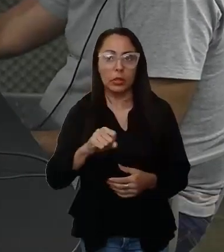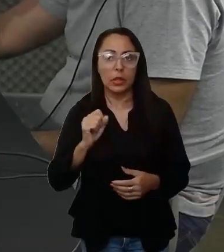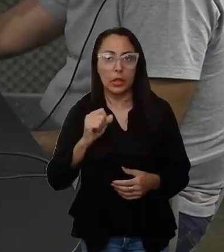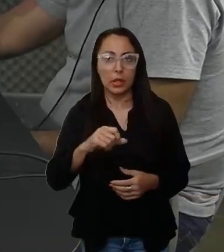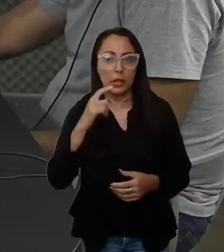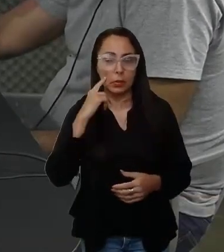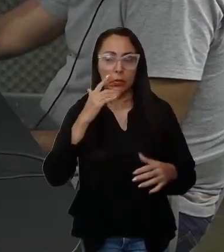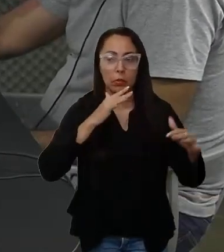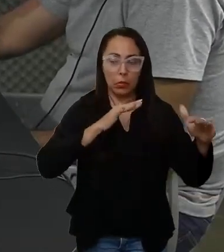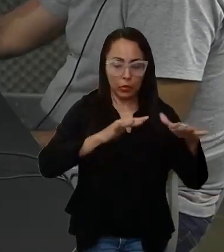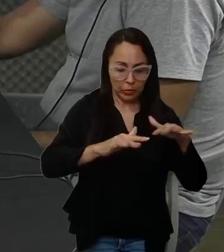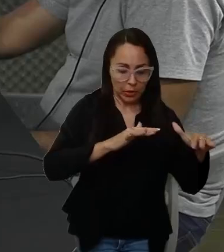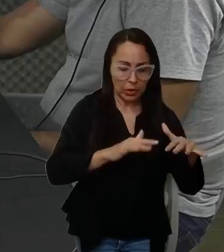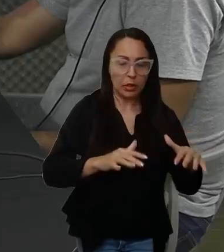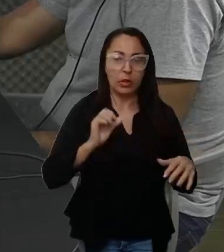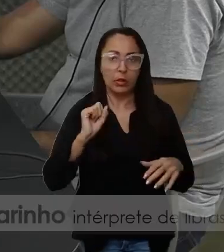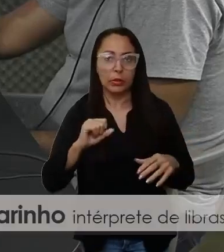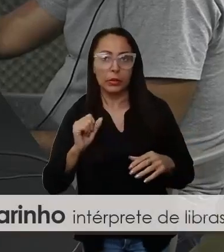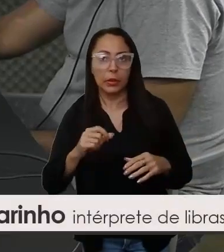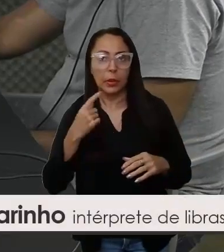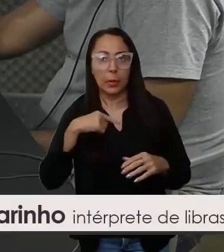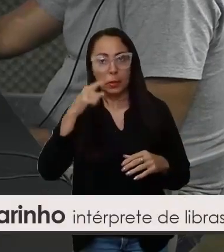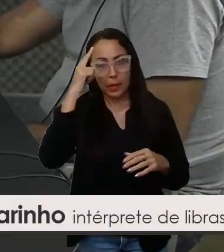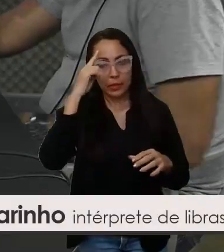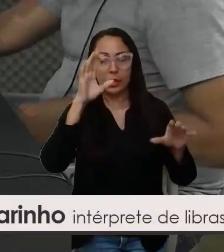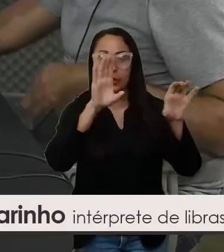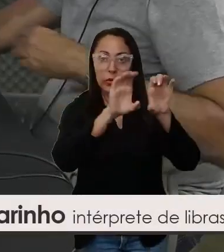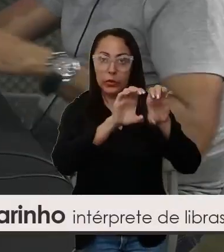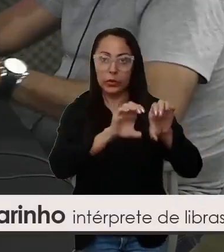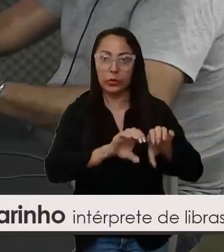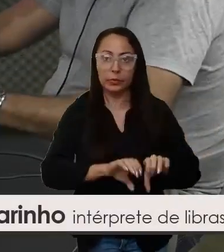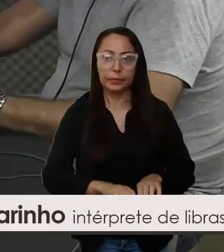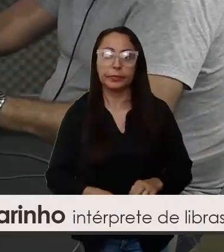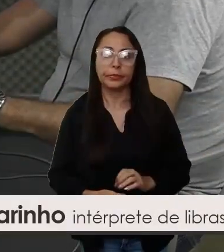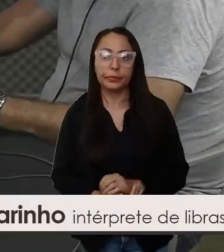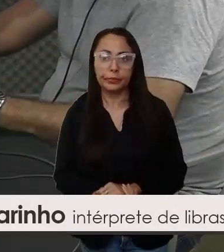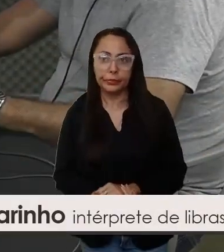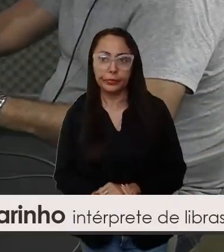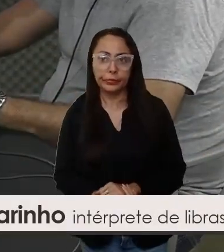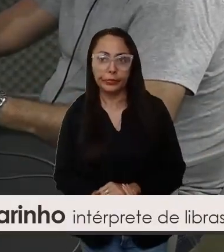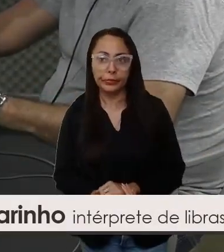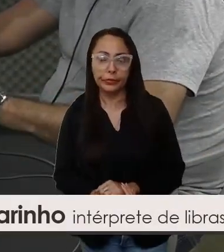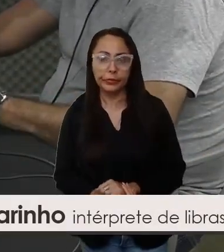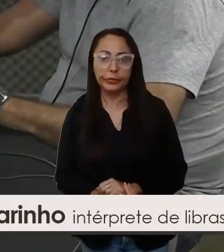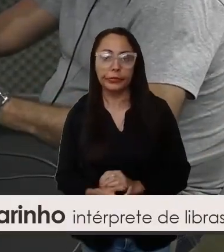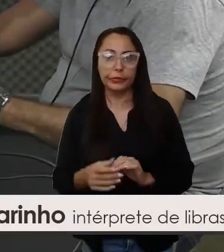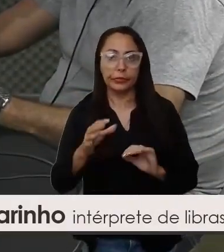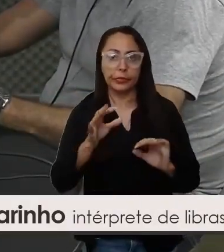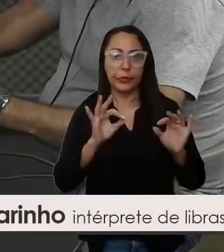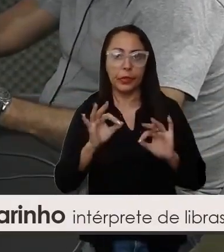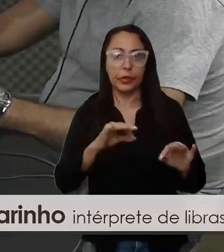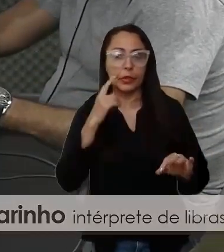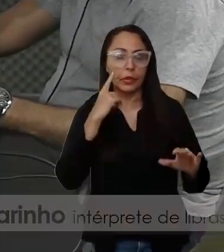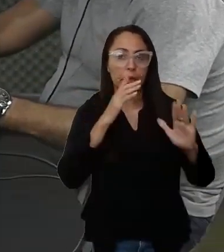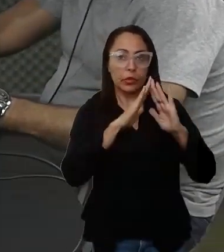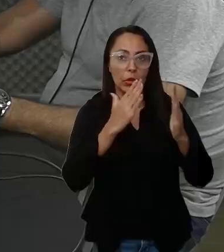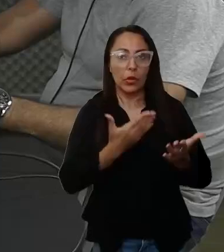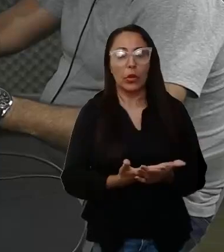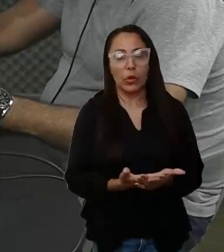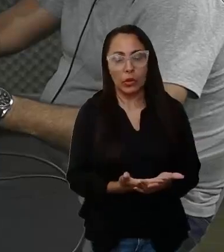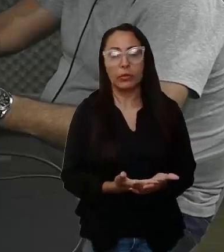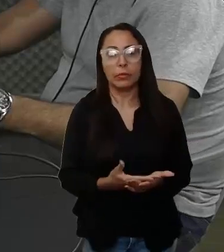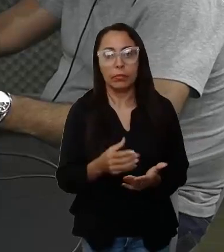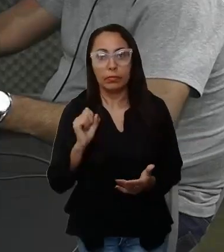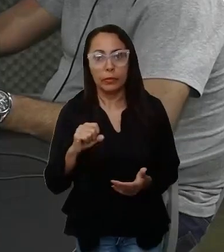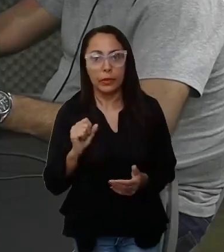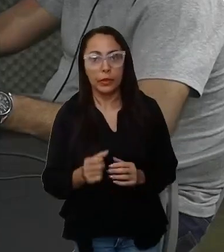né? Mobilidade, então repensar a infraestrutura dos equipamentos e prédios da escola, das escolas